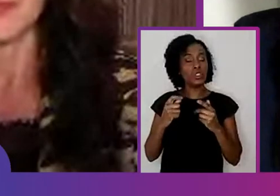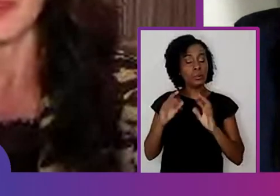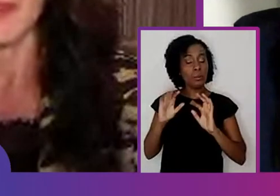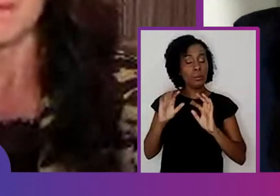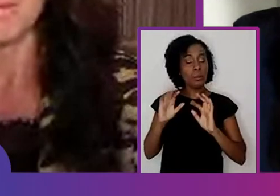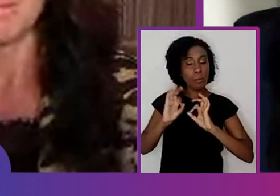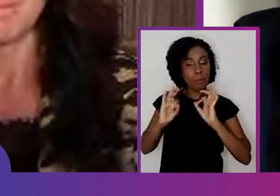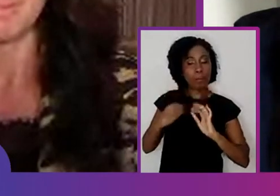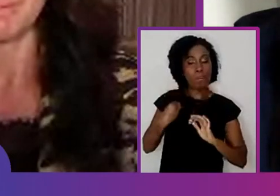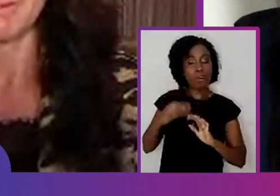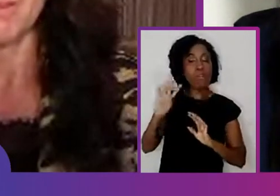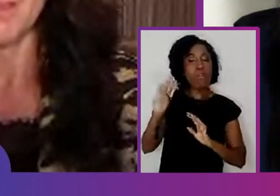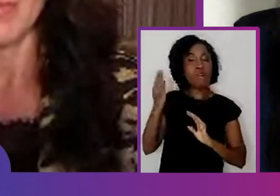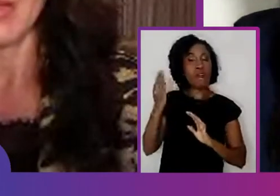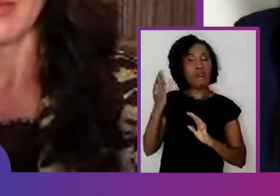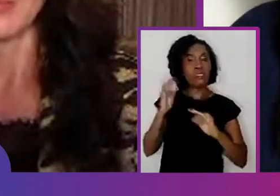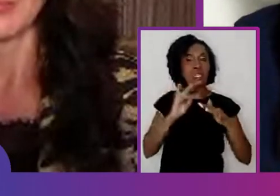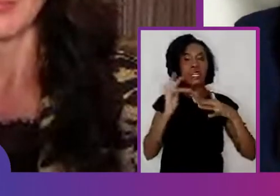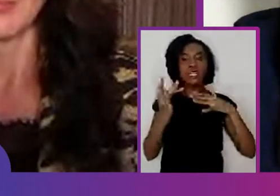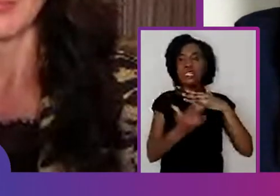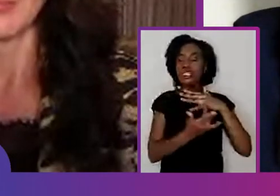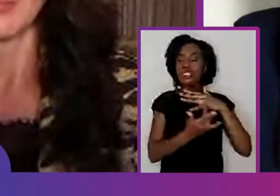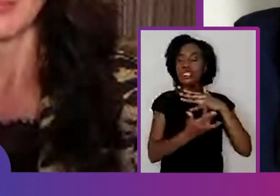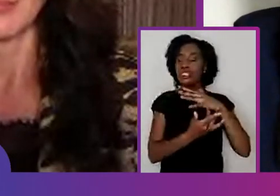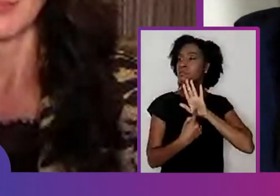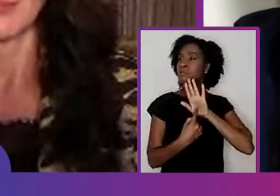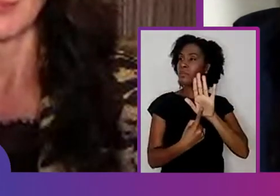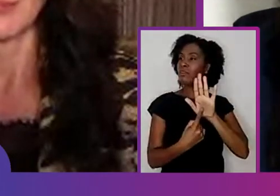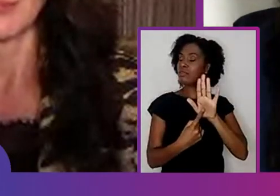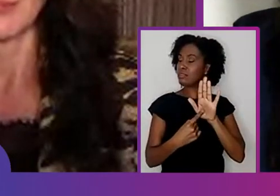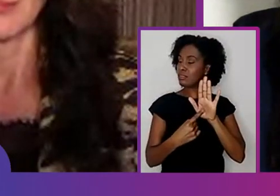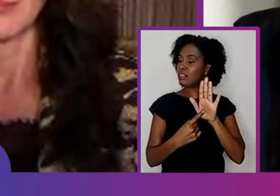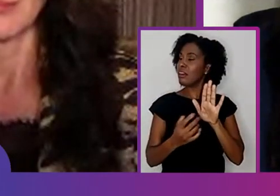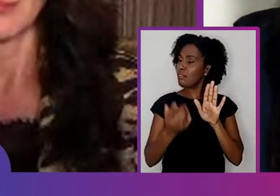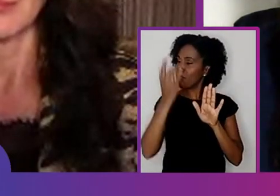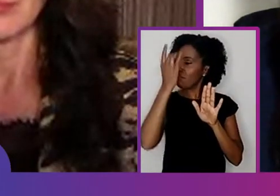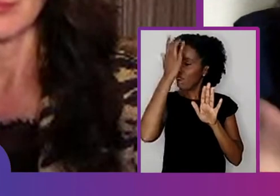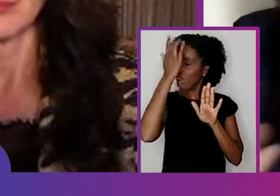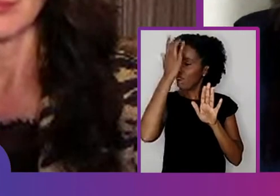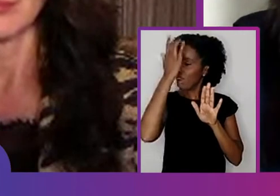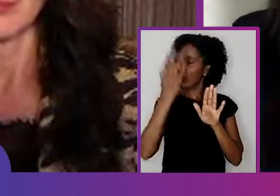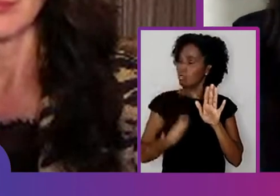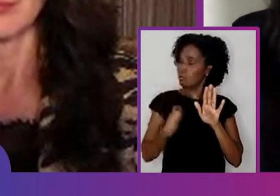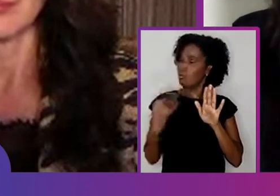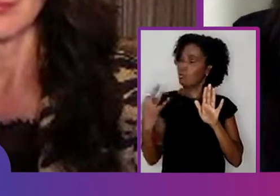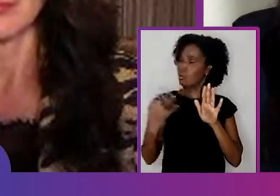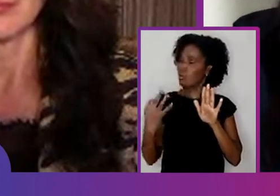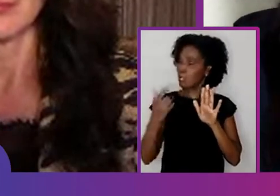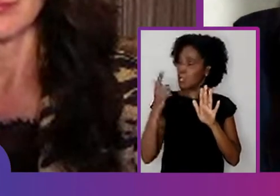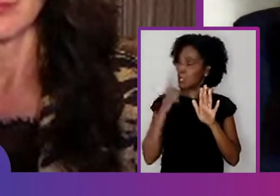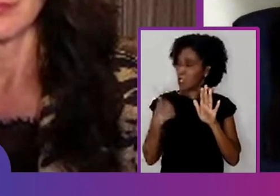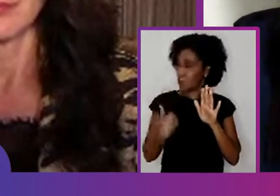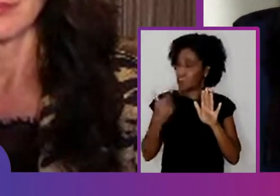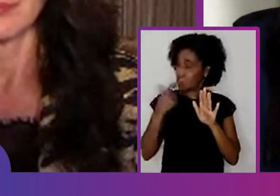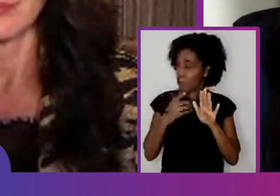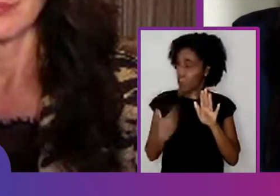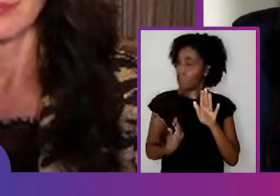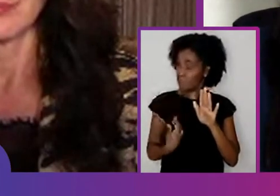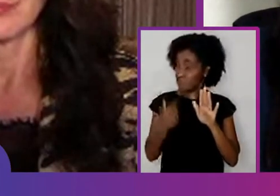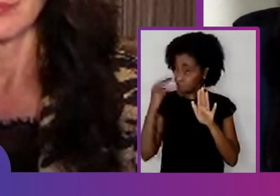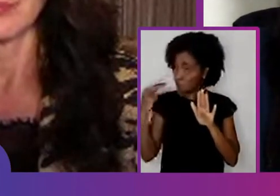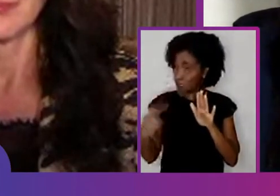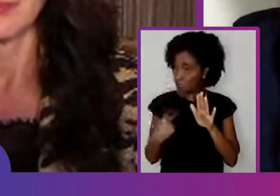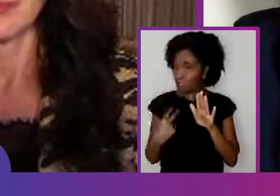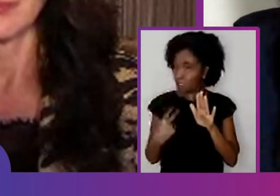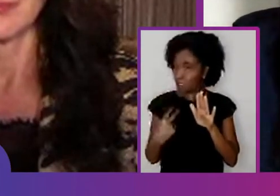com isso, você acaba vendendo a ideia de que é fácil ter uma vida perfeita, né? Porque muita gente pode ter. Na rede social, todo mundo